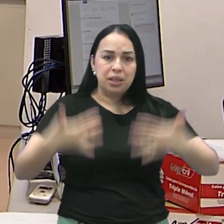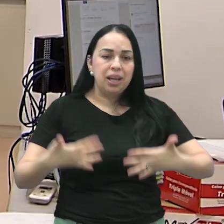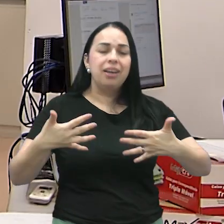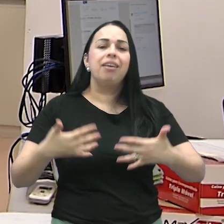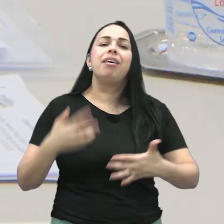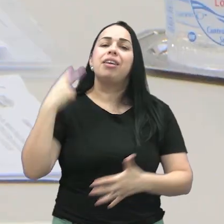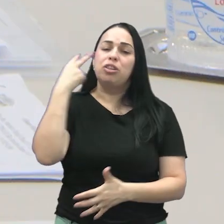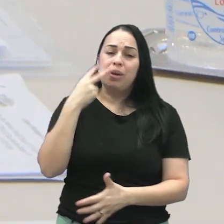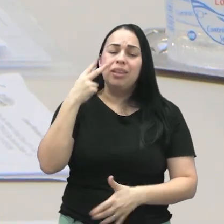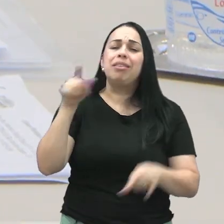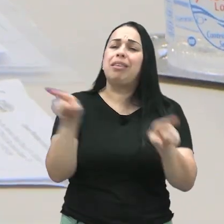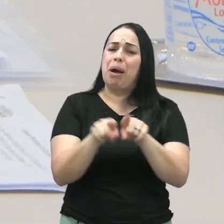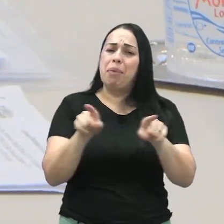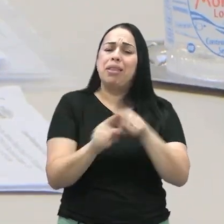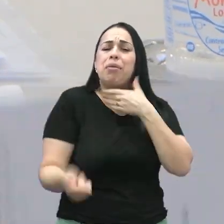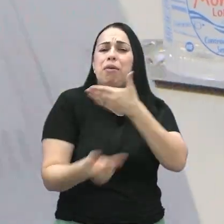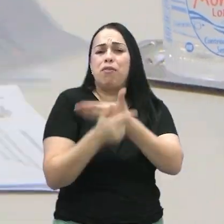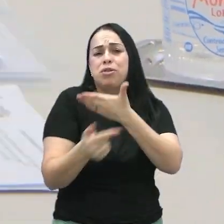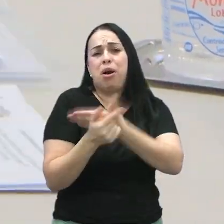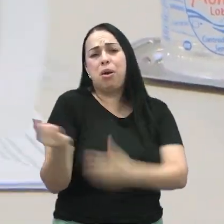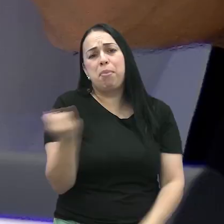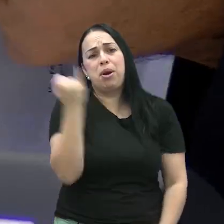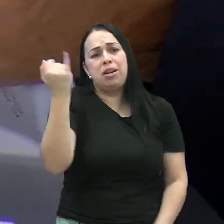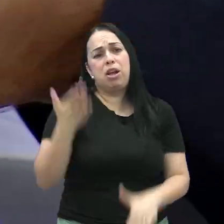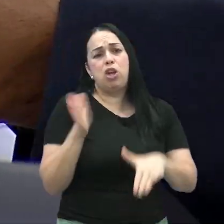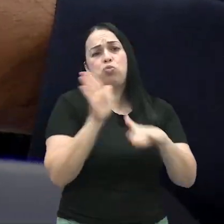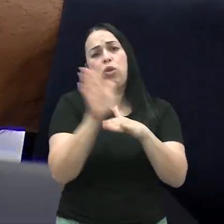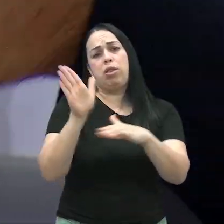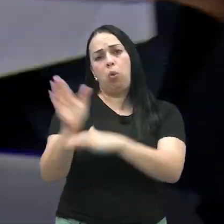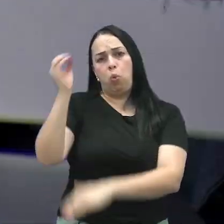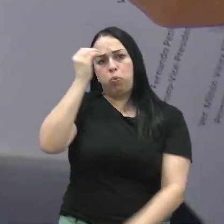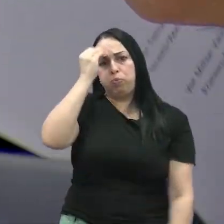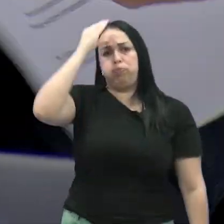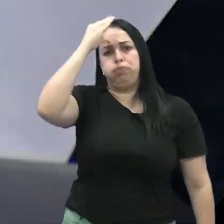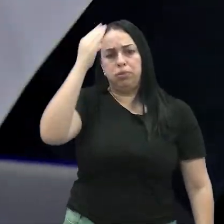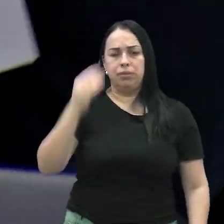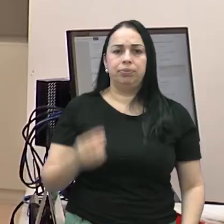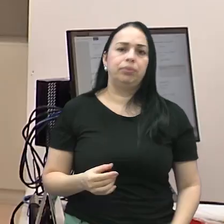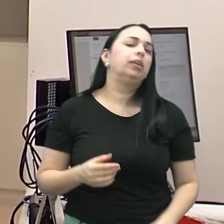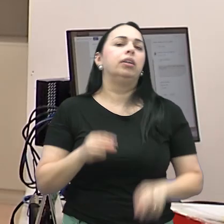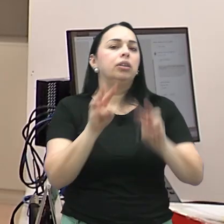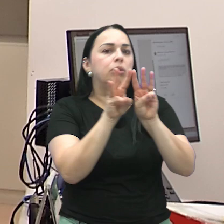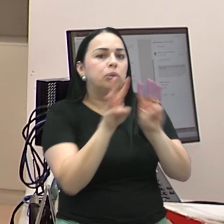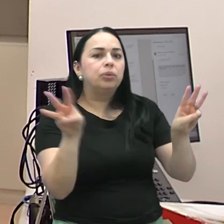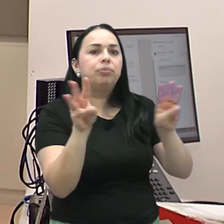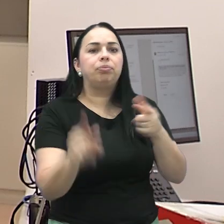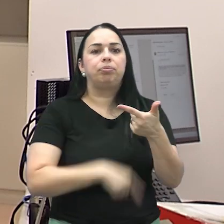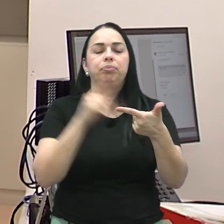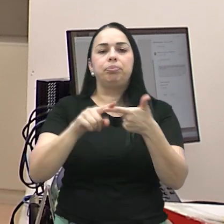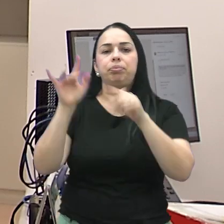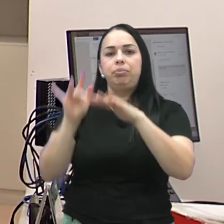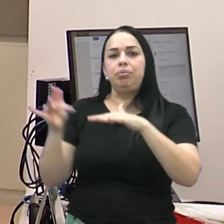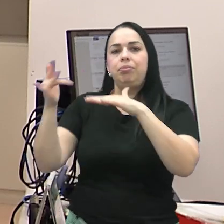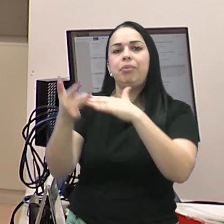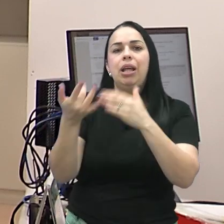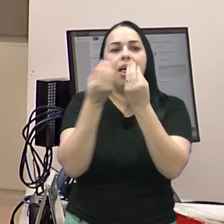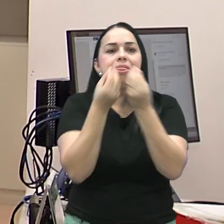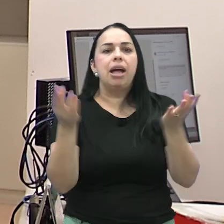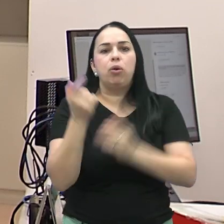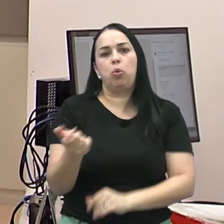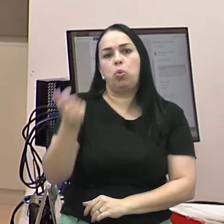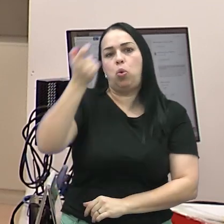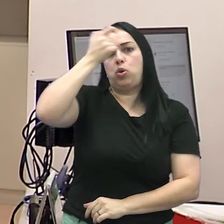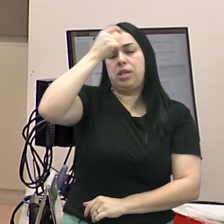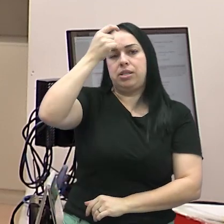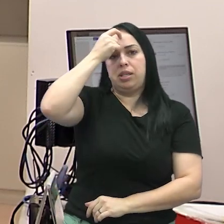Legislativo também tem papel importante no trabalho de conscientização sobre a doença. Nas nossas plataformas, né, a gente tem um trabalho